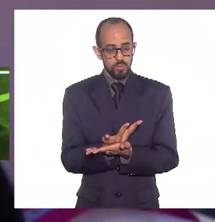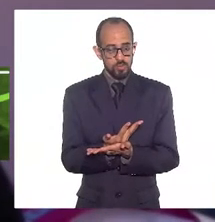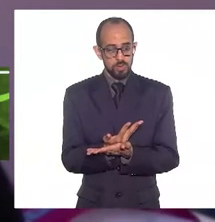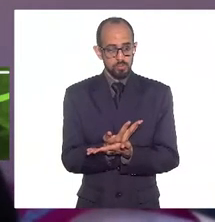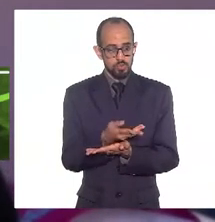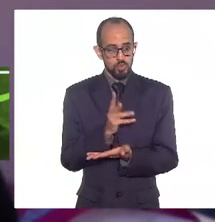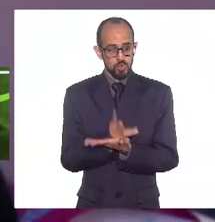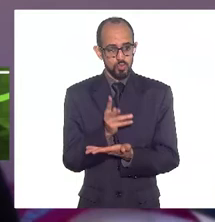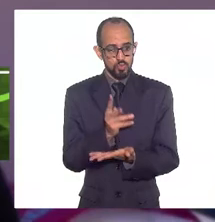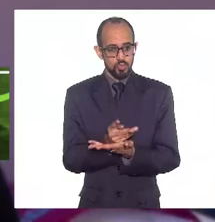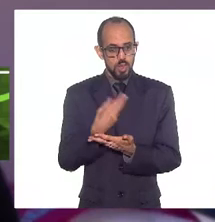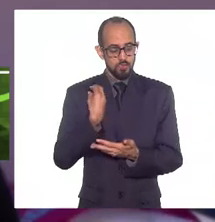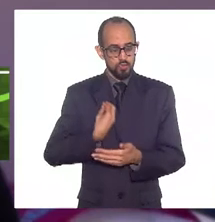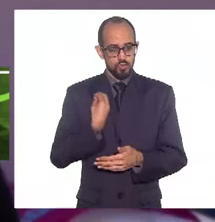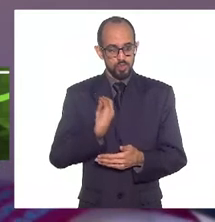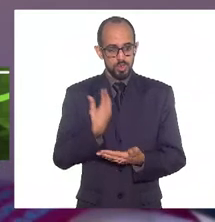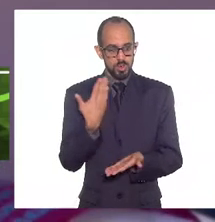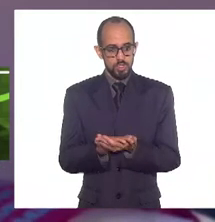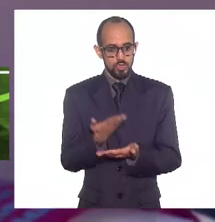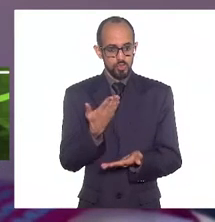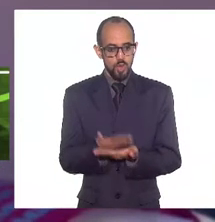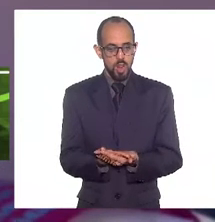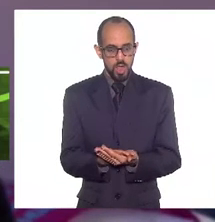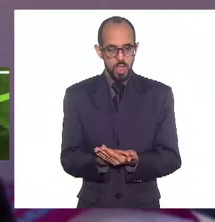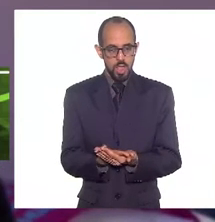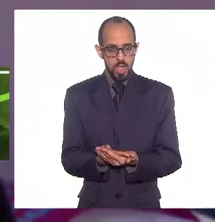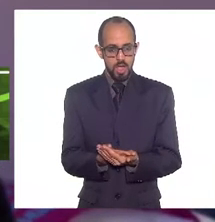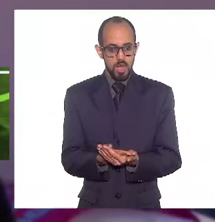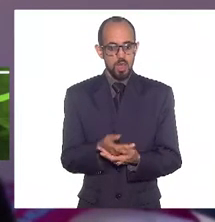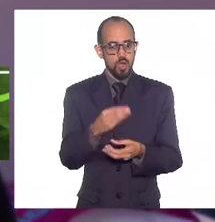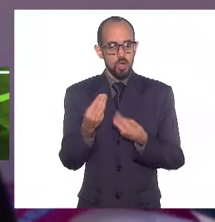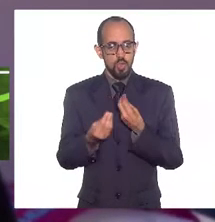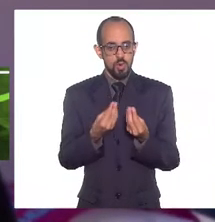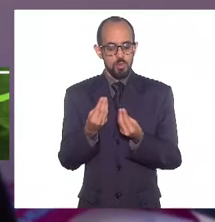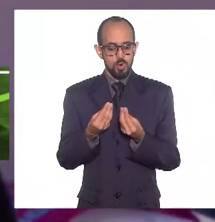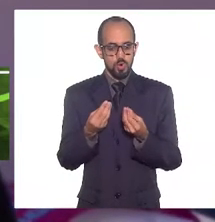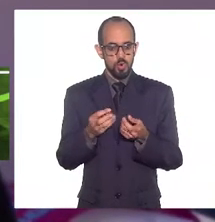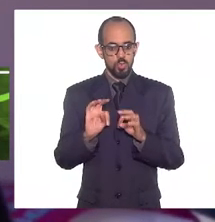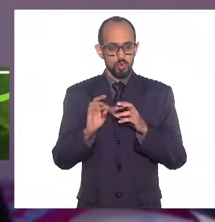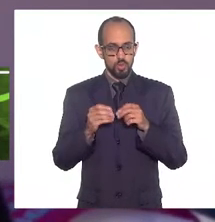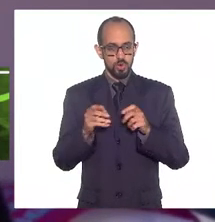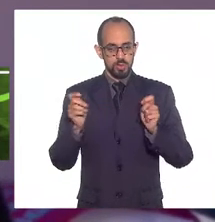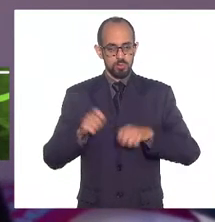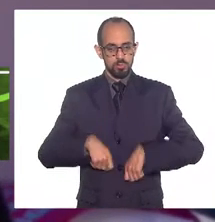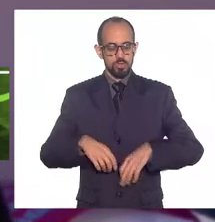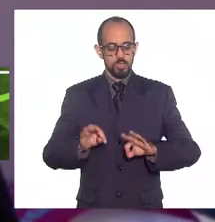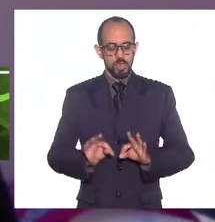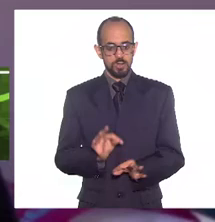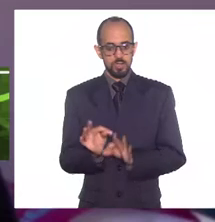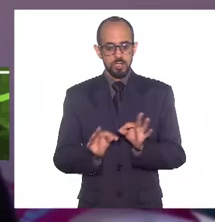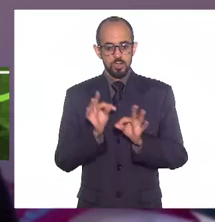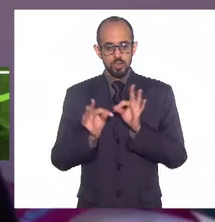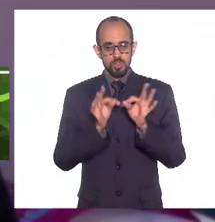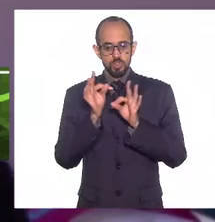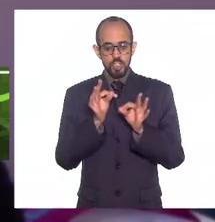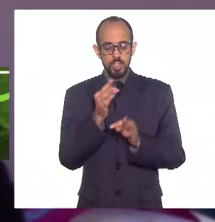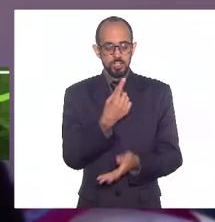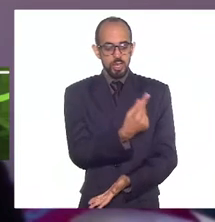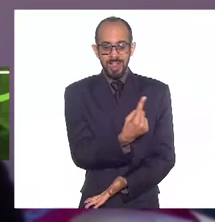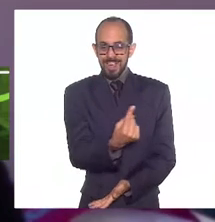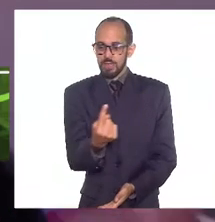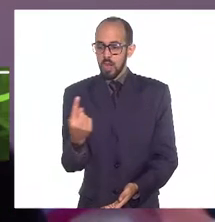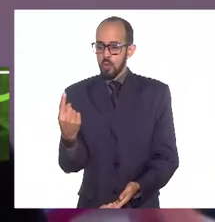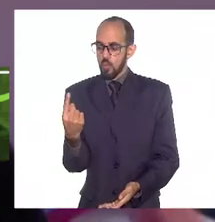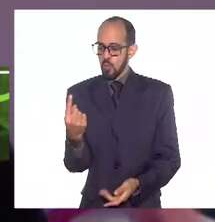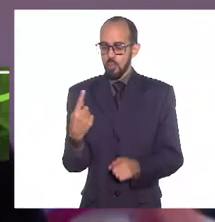escola funcionando a partir das possibilidades tecnológicas de cada um porque